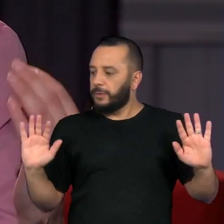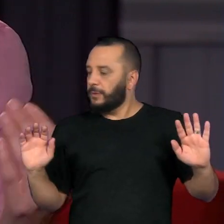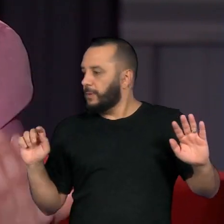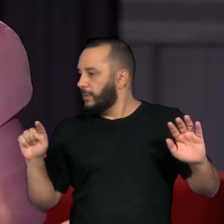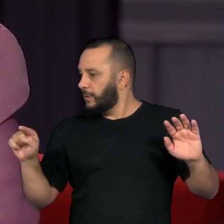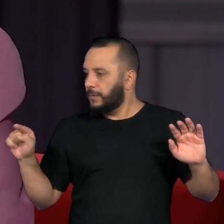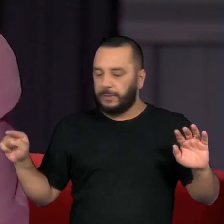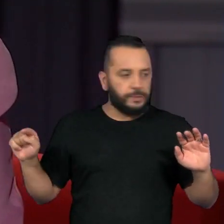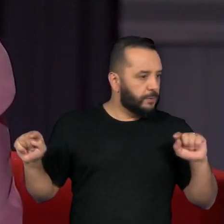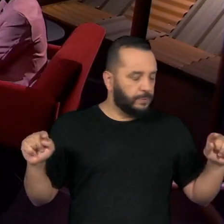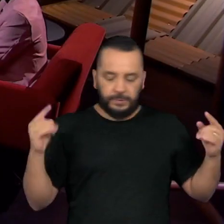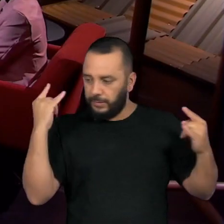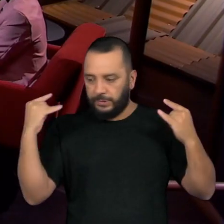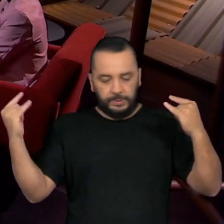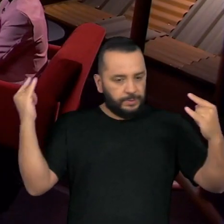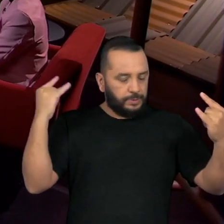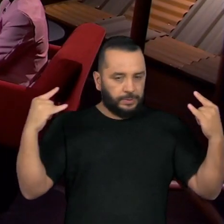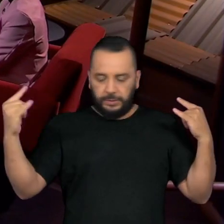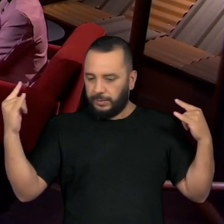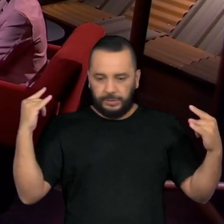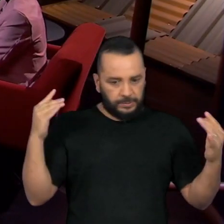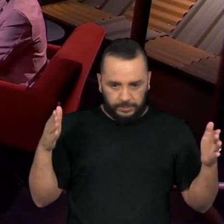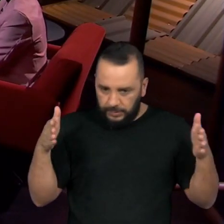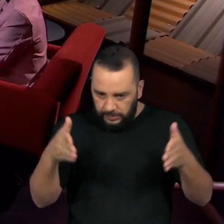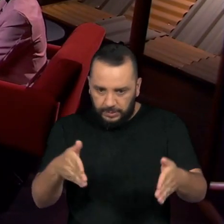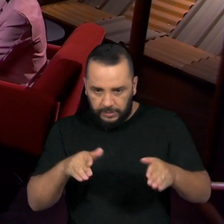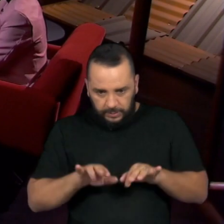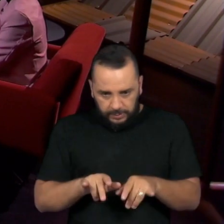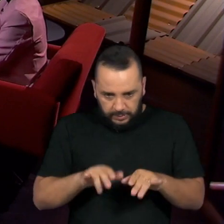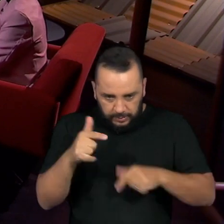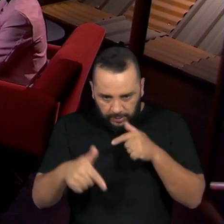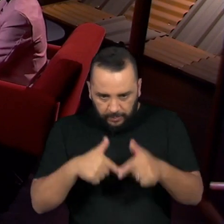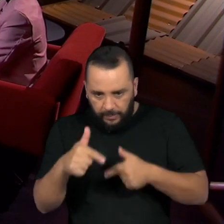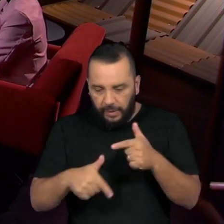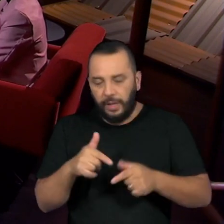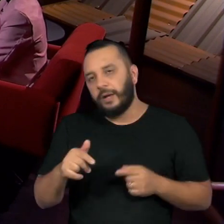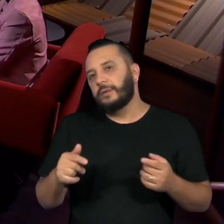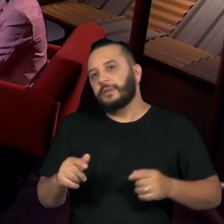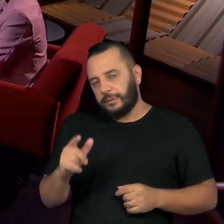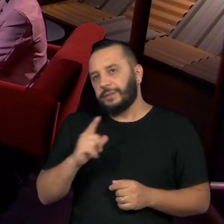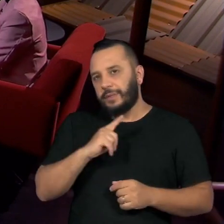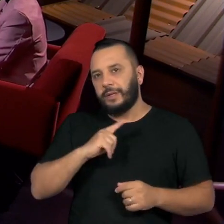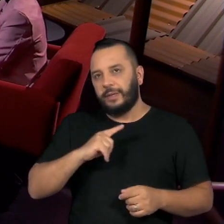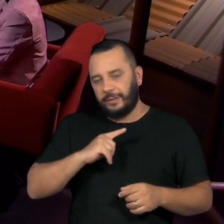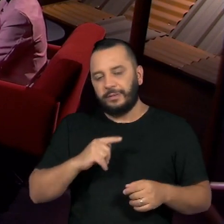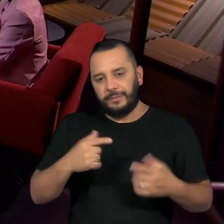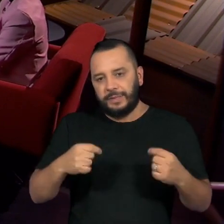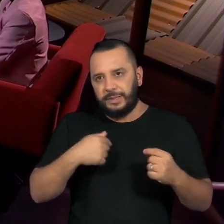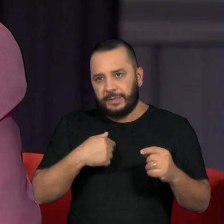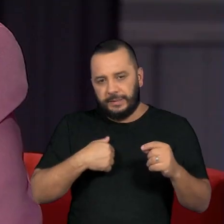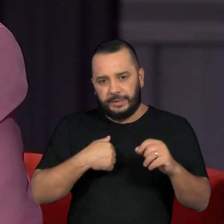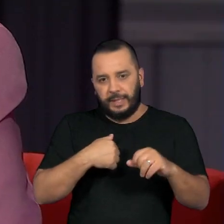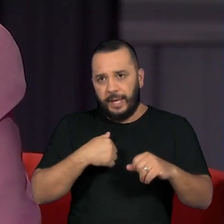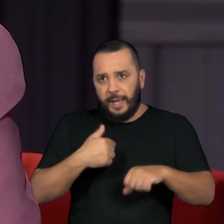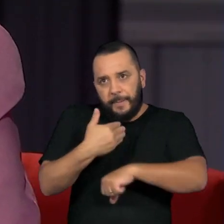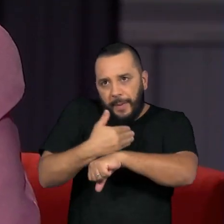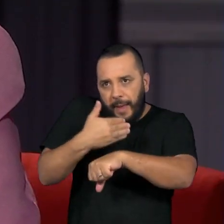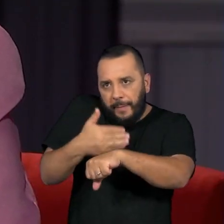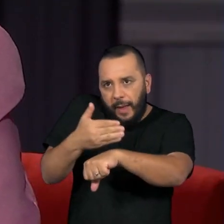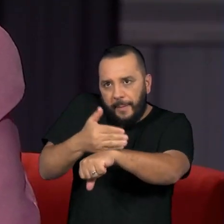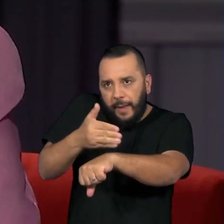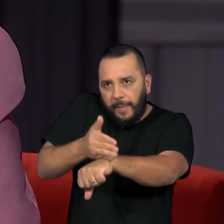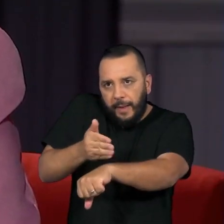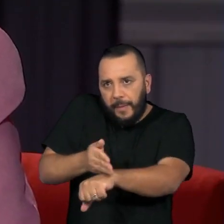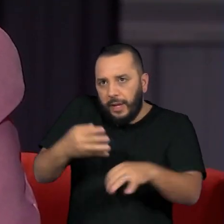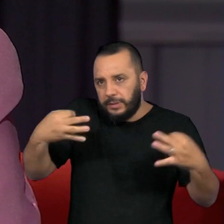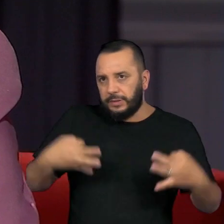essas desatenções. É muito disciplina, tem muito a ver com disciplina, sabe? Não tem como a